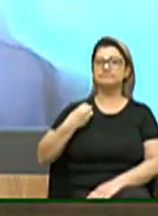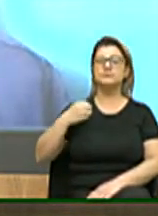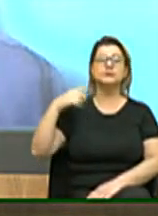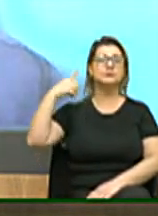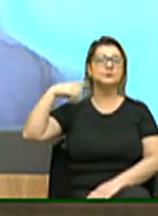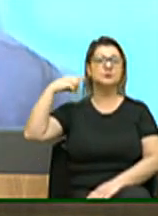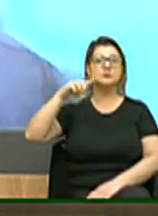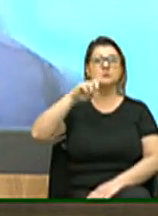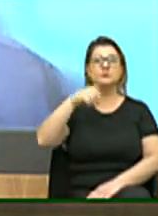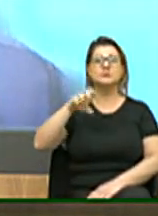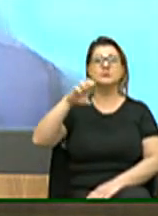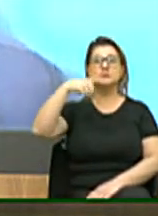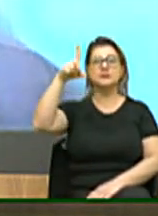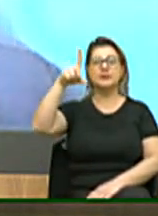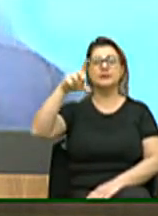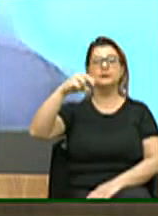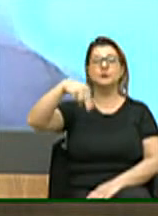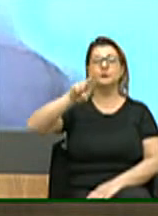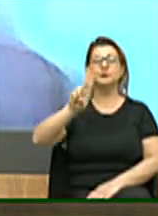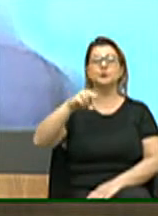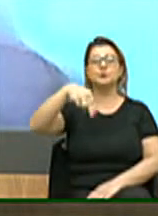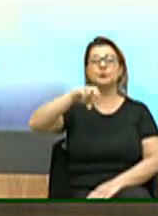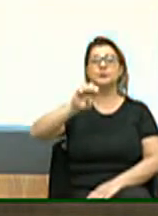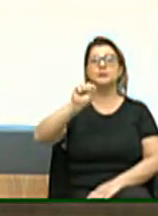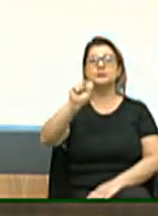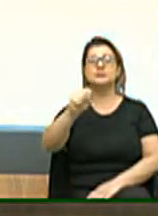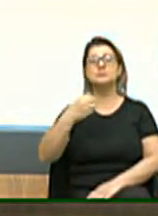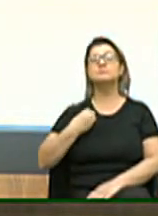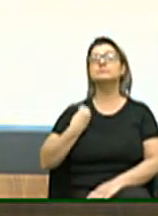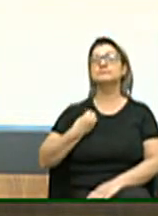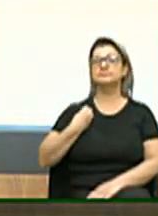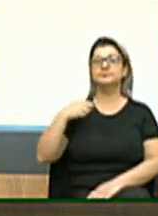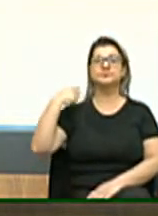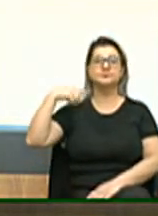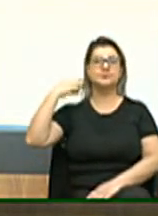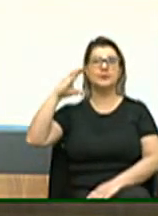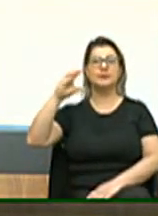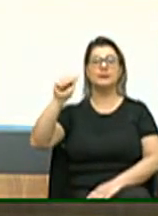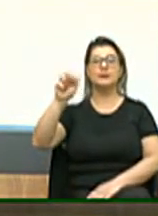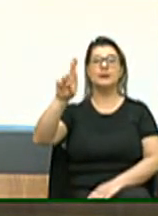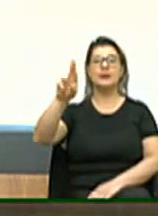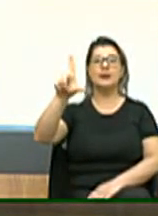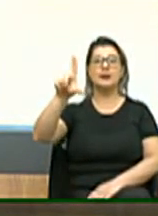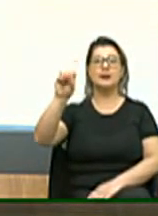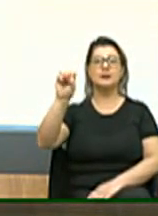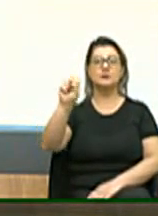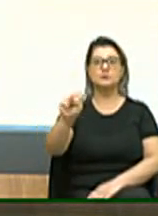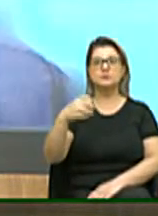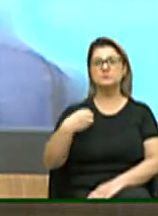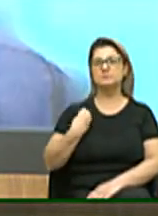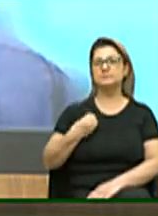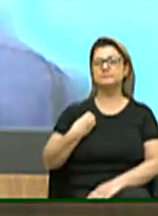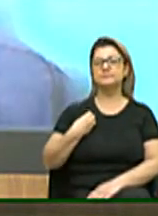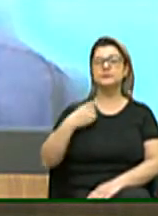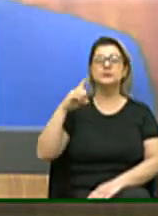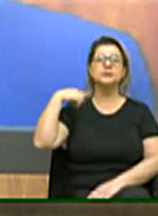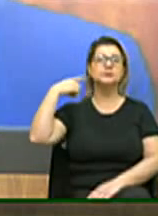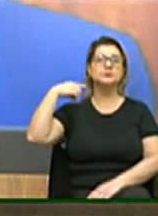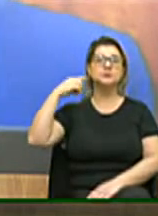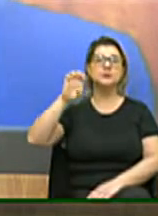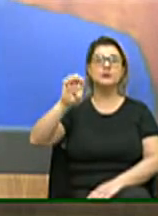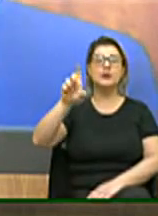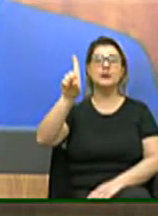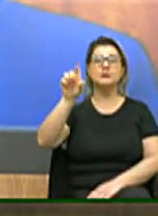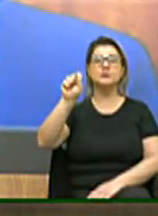Nunes. Presente, presidente. Deputado Carlos Búrigo. Presente, presidente. Deputado